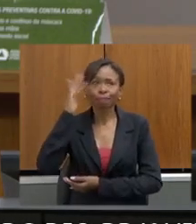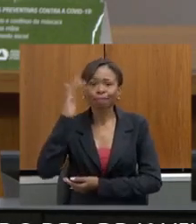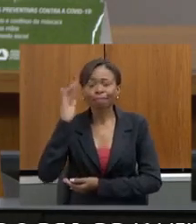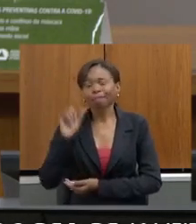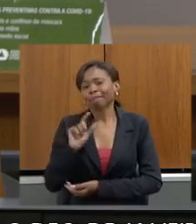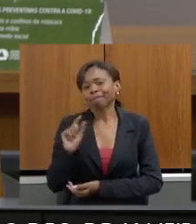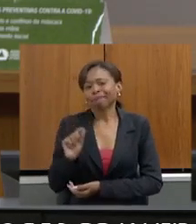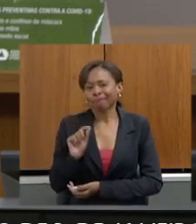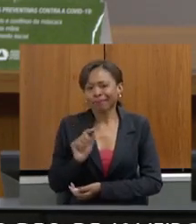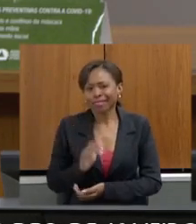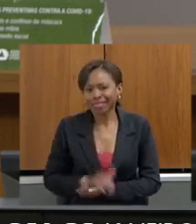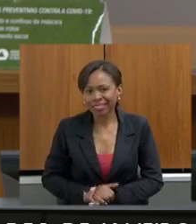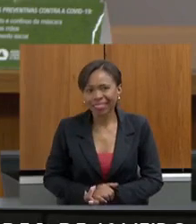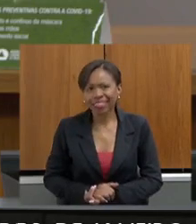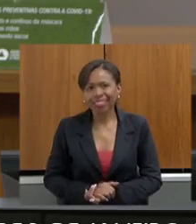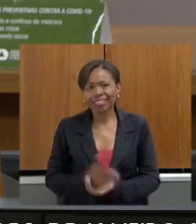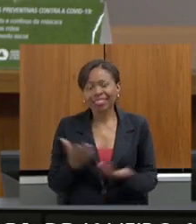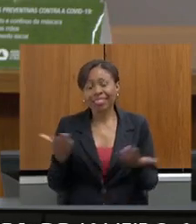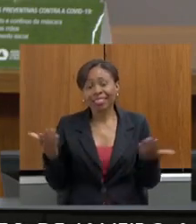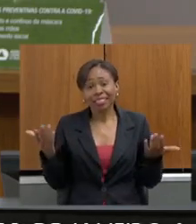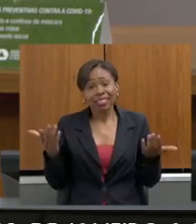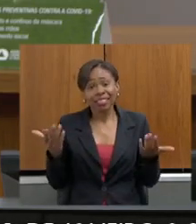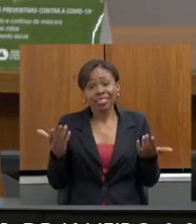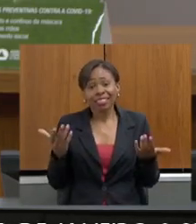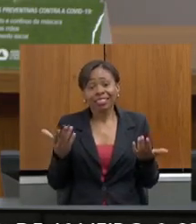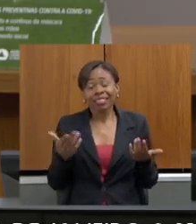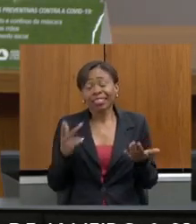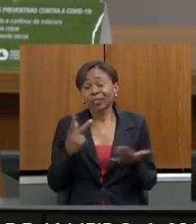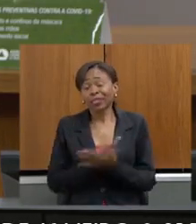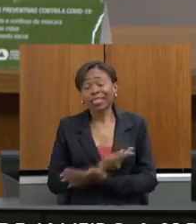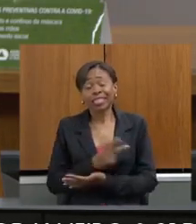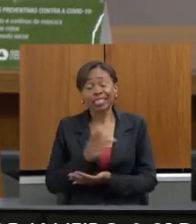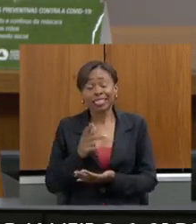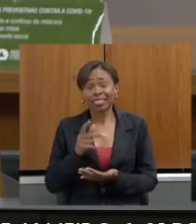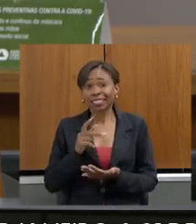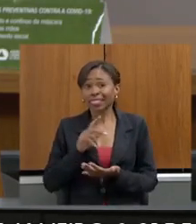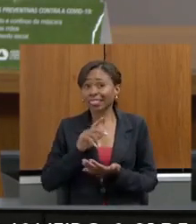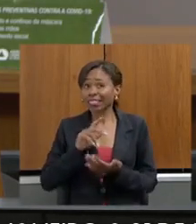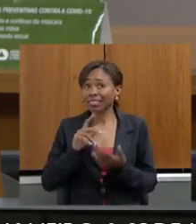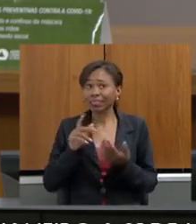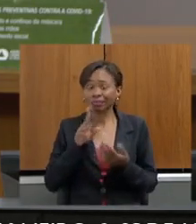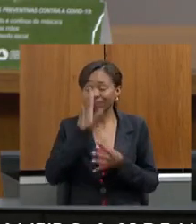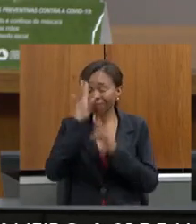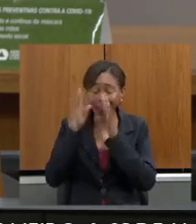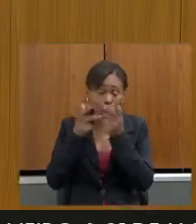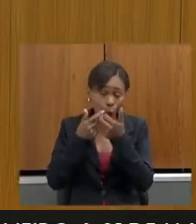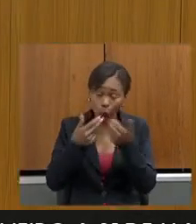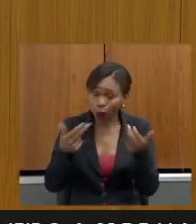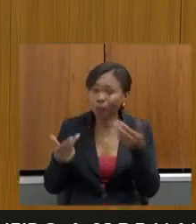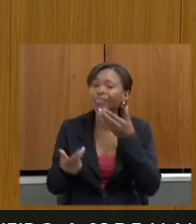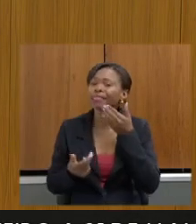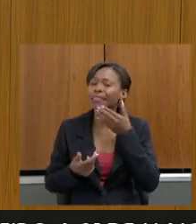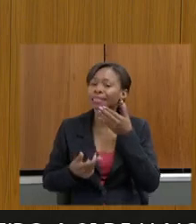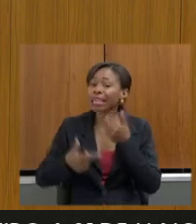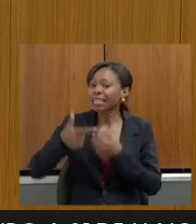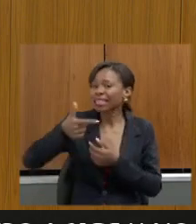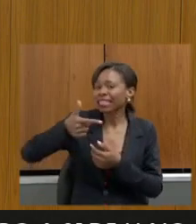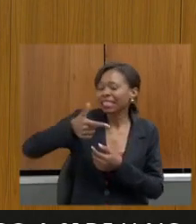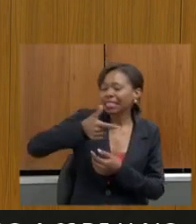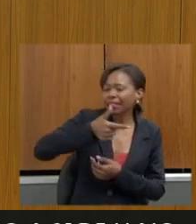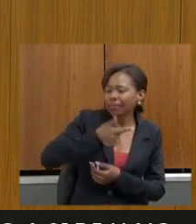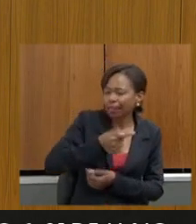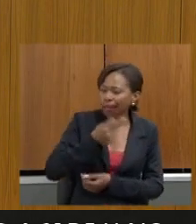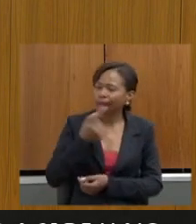né Tá quando acontece 71 eu vou falar eu Doutor Joaquim o 71 é um cara corajoso